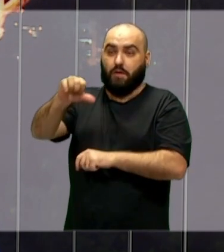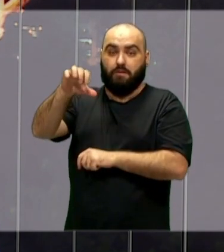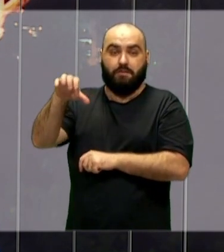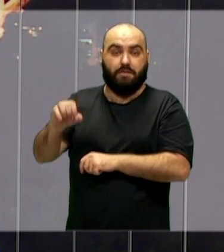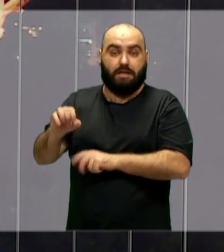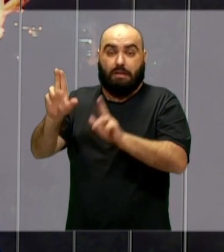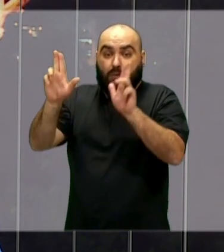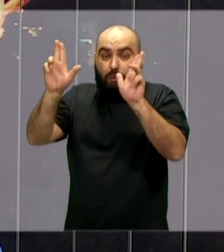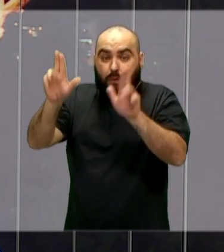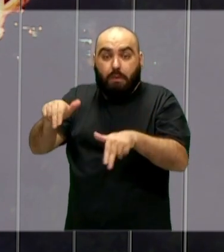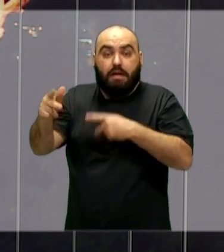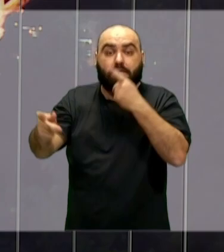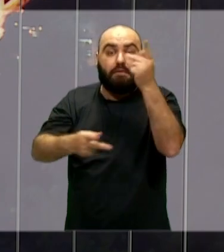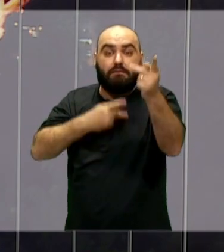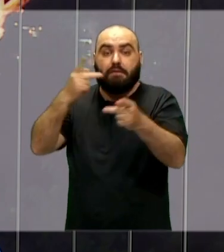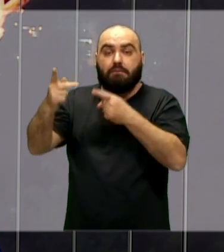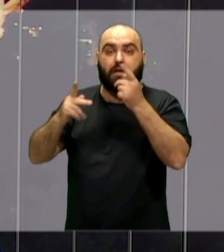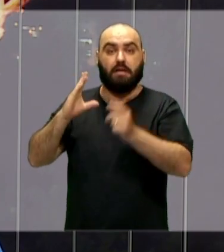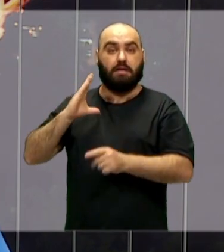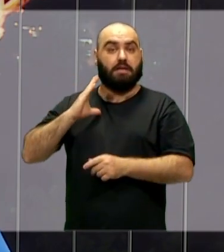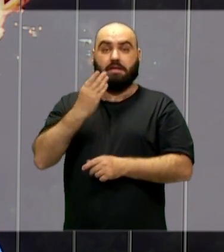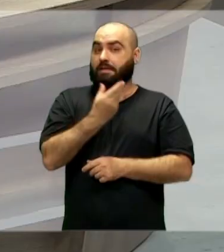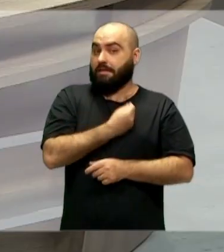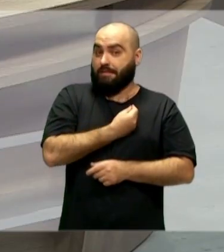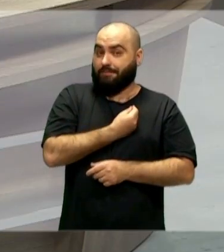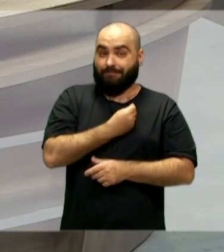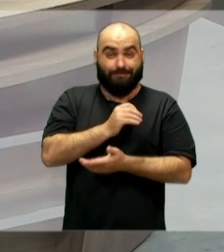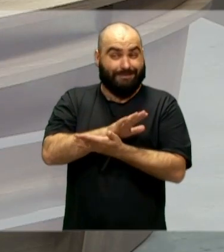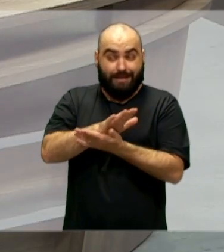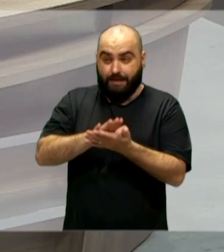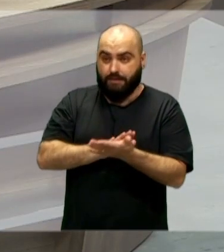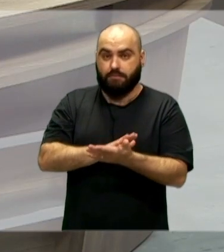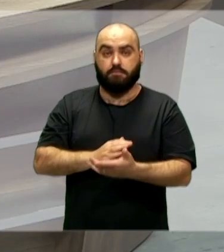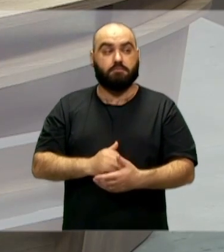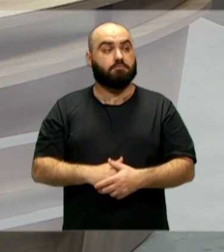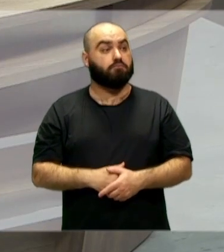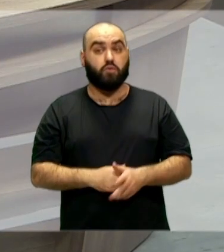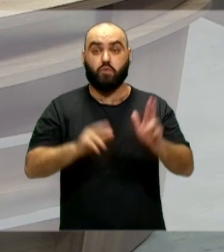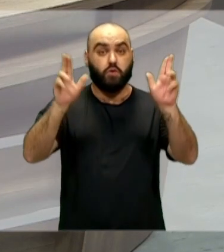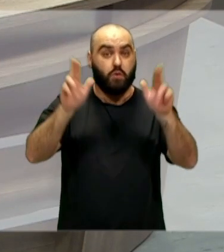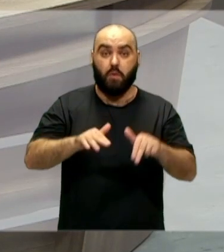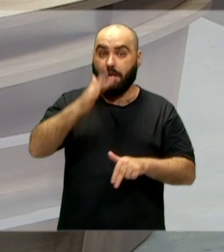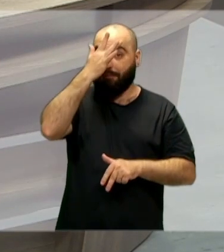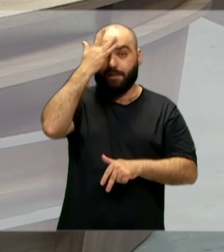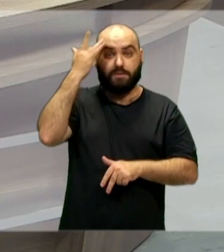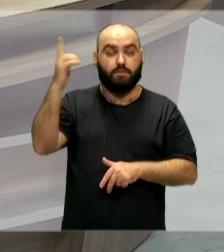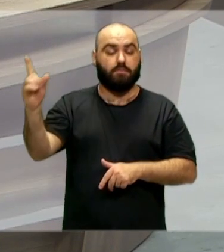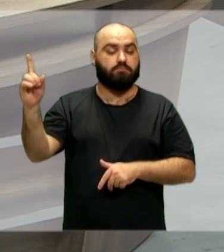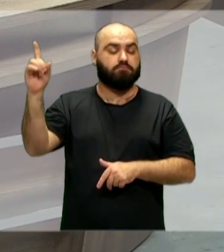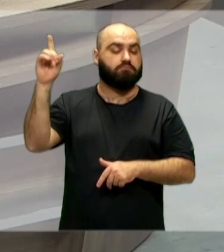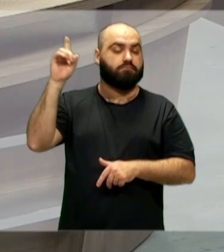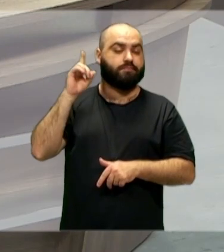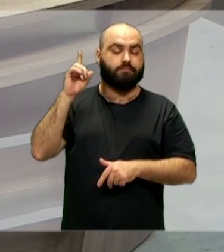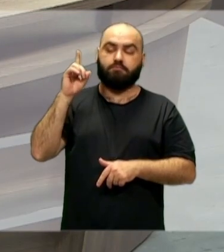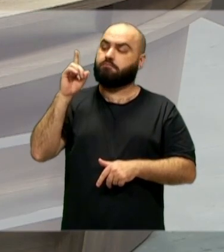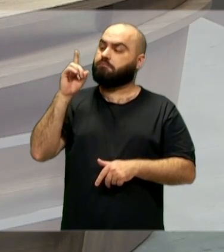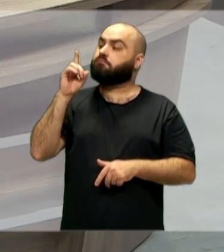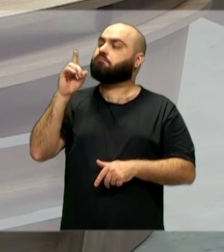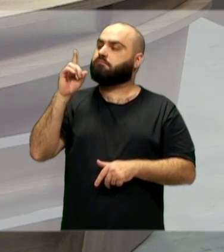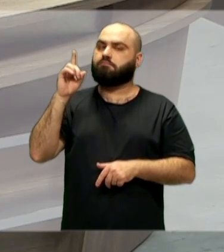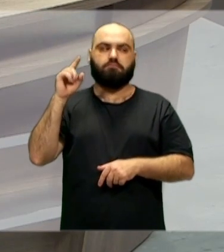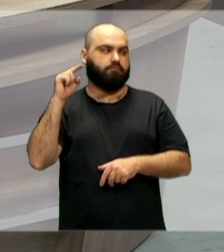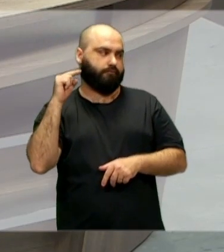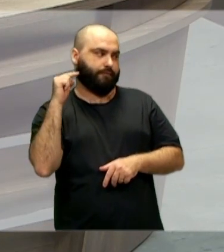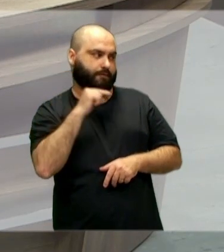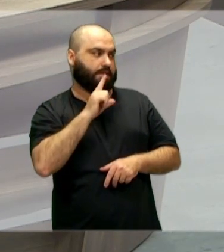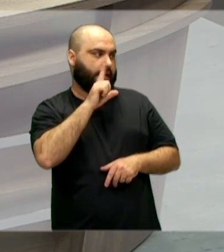trans. Então, não tinha alguém que veio e falou assim, olha, talvez você seja trans. Então, eu sei que eu já era uma criança trans, mas